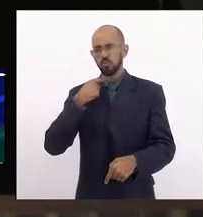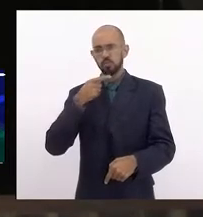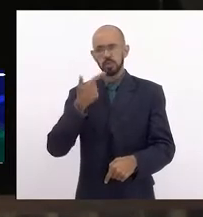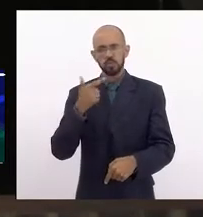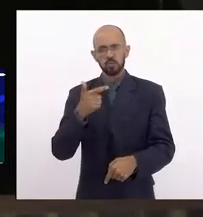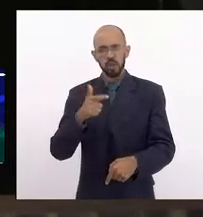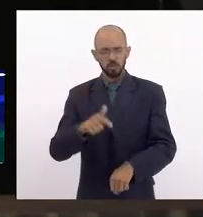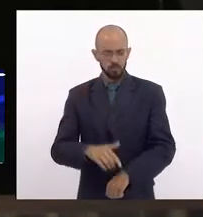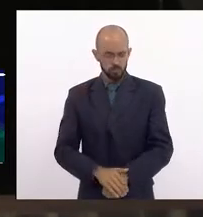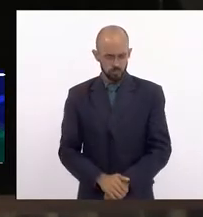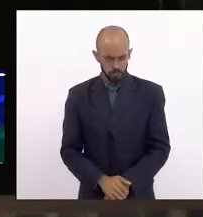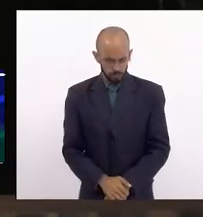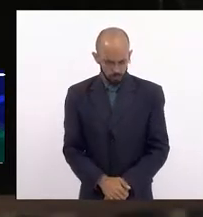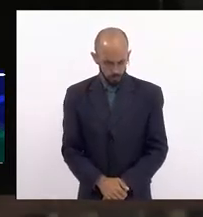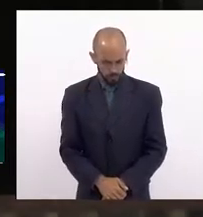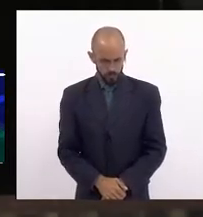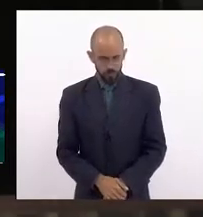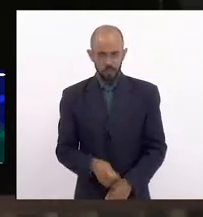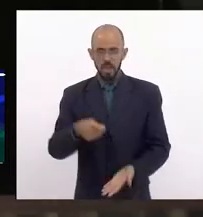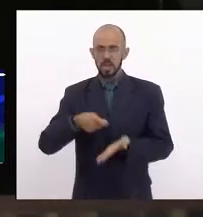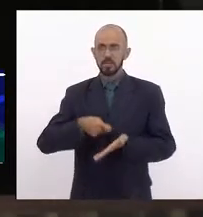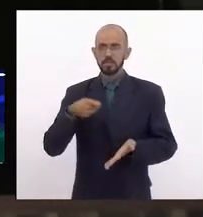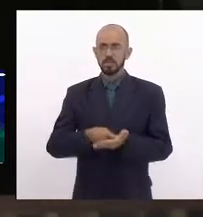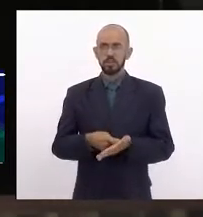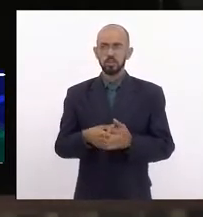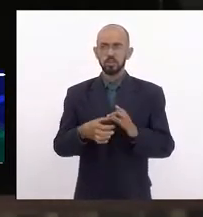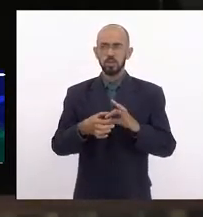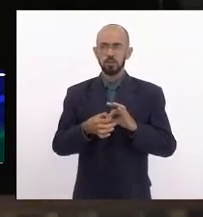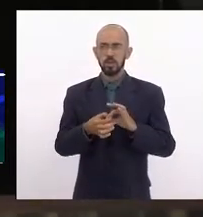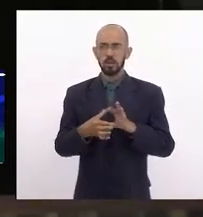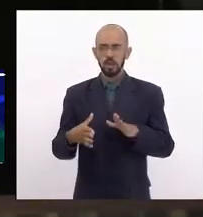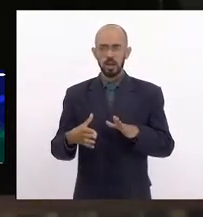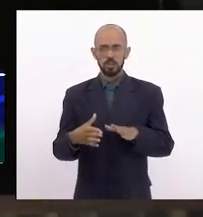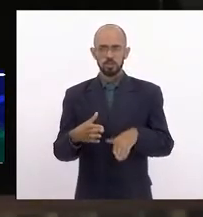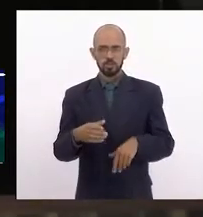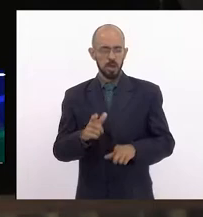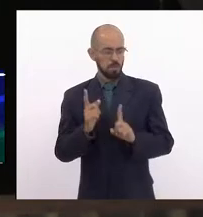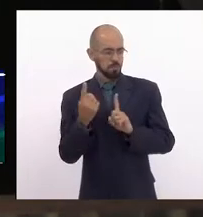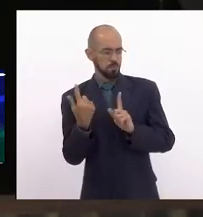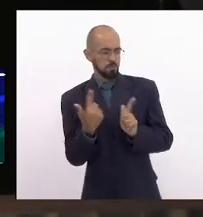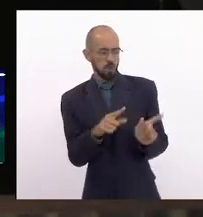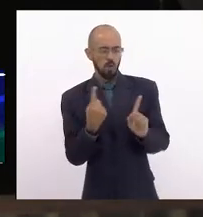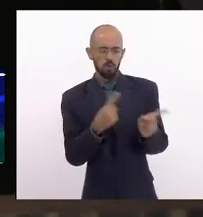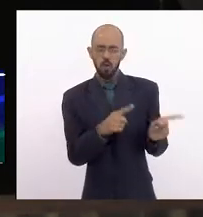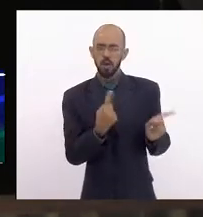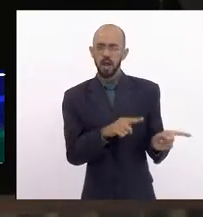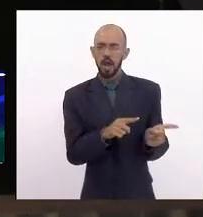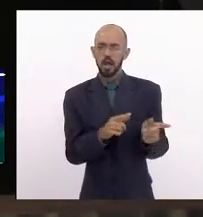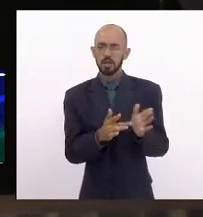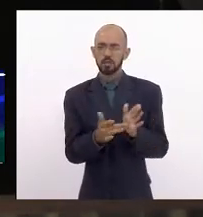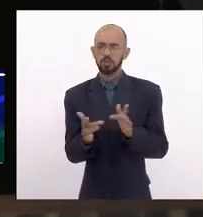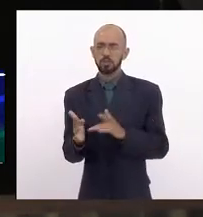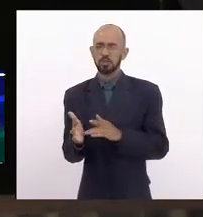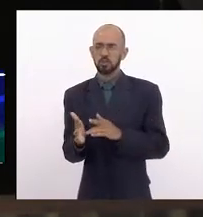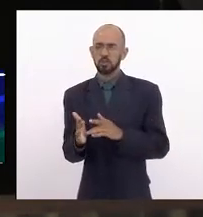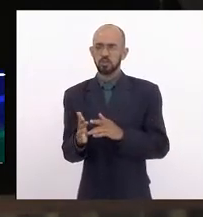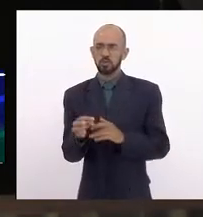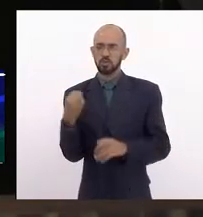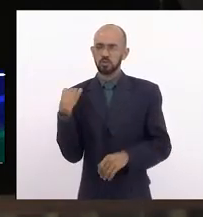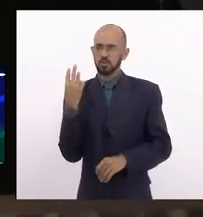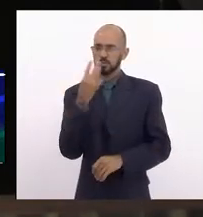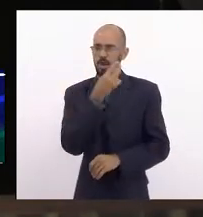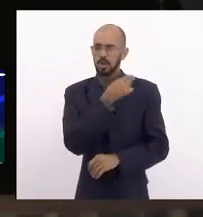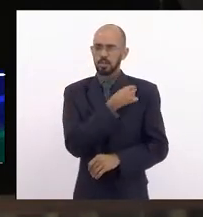isso exige liberdade para som barra de Jesus para zombar de sua mãe